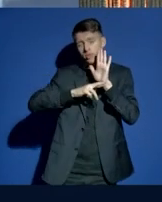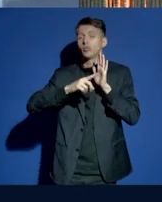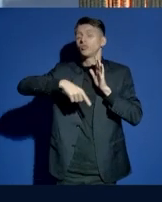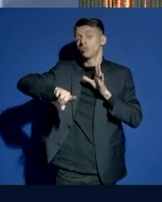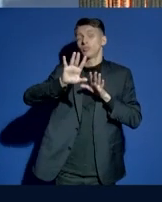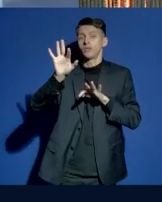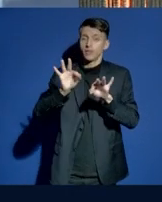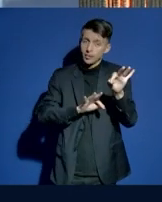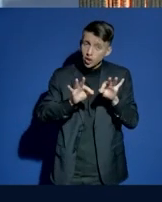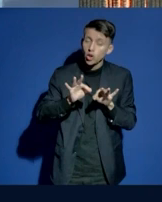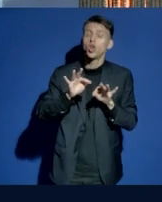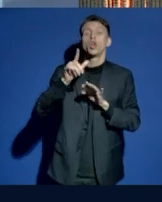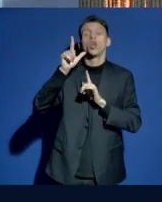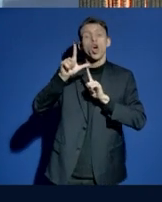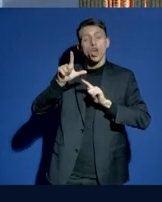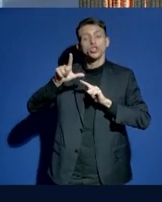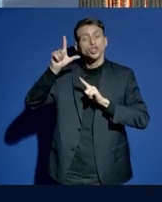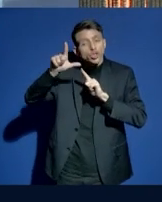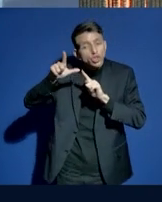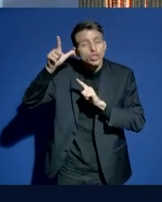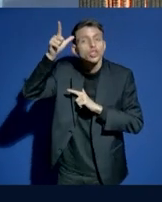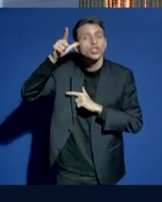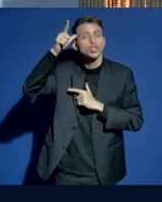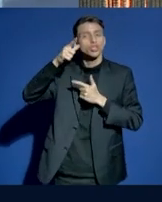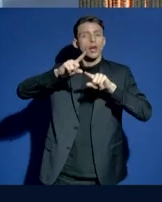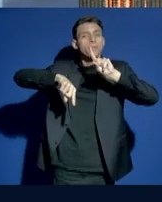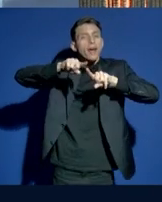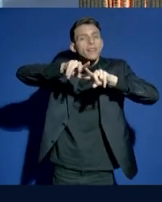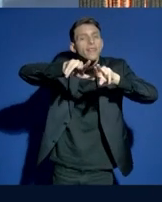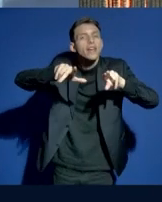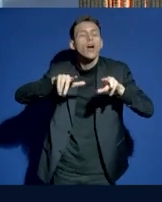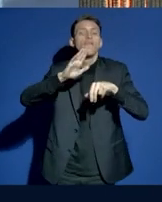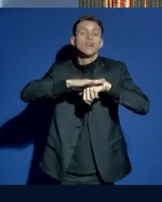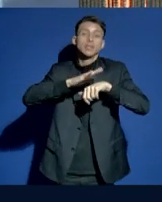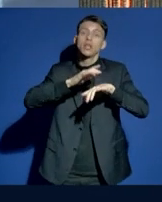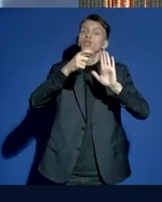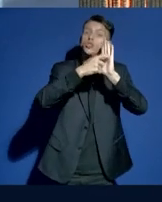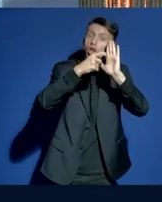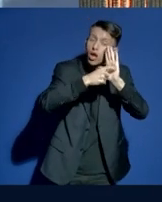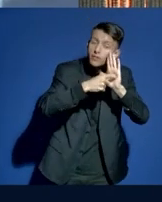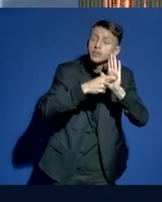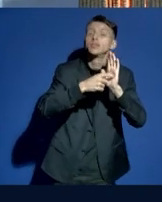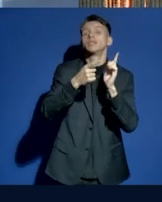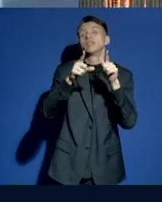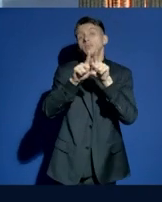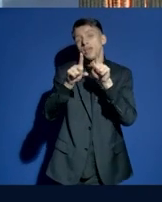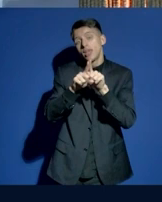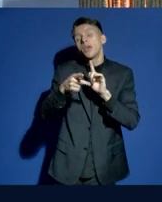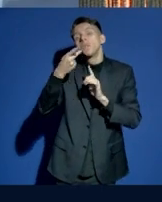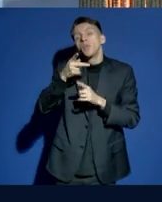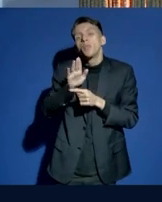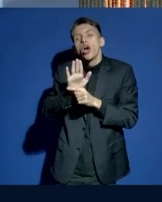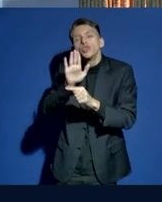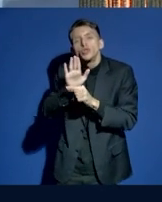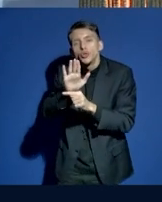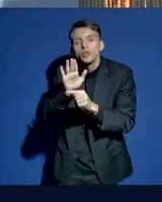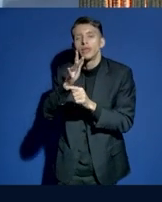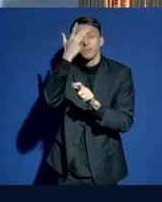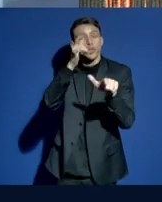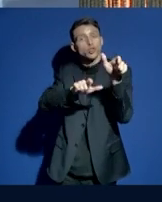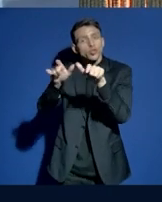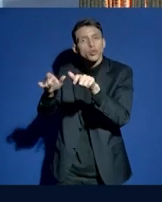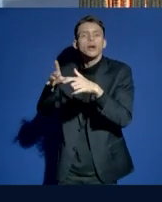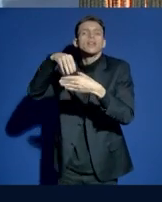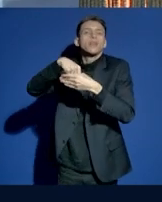organizar logística de materiais na utilização de software na questão de assistência técnica pensar